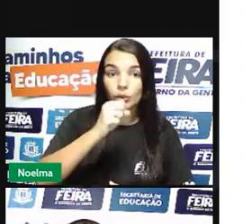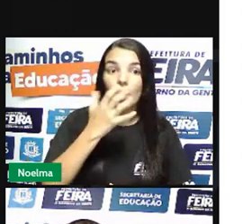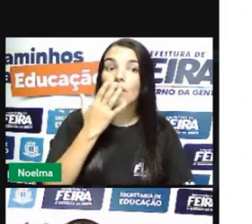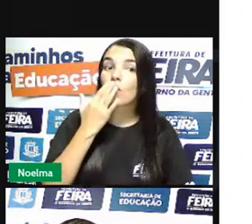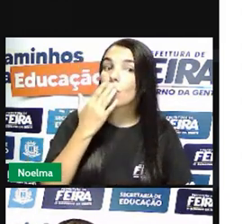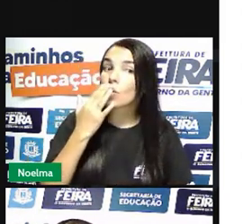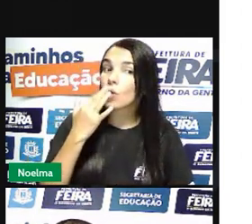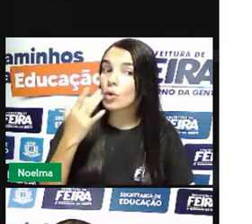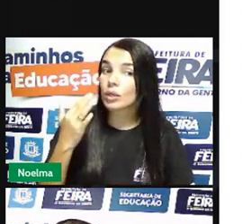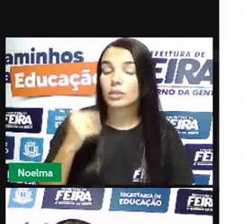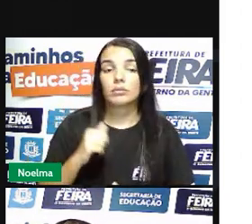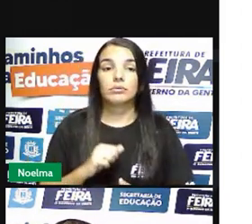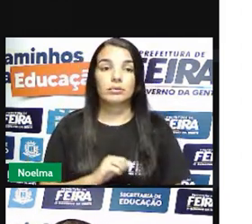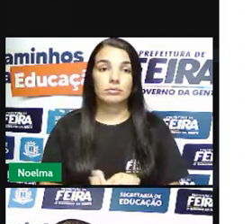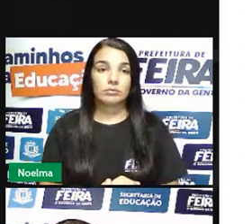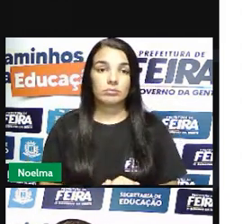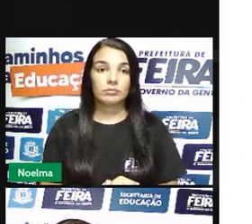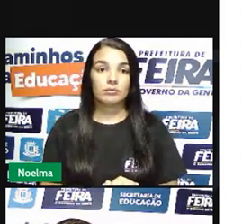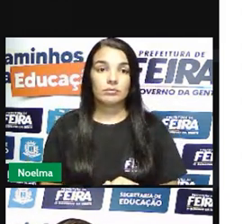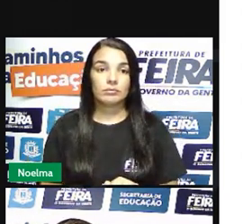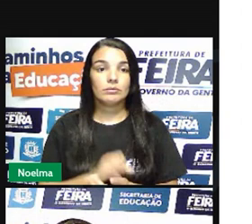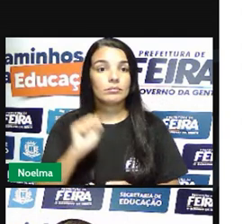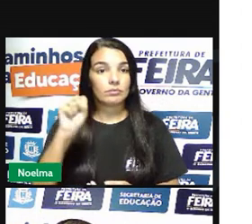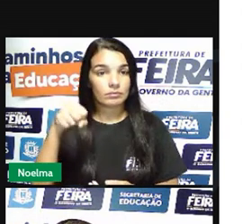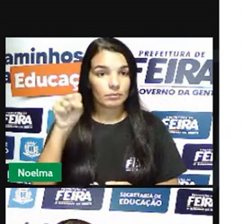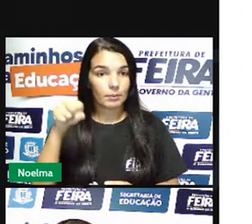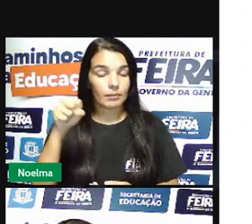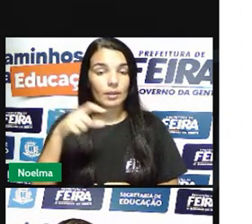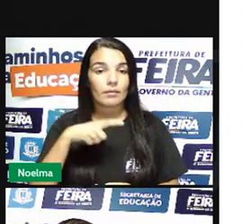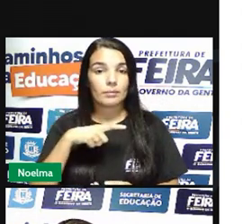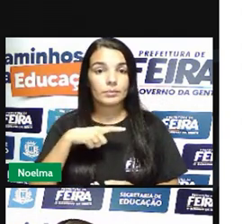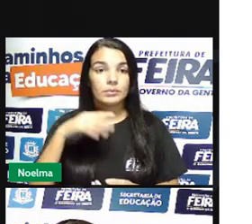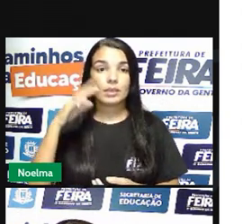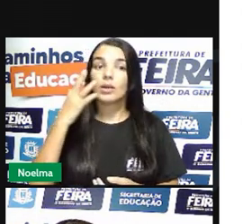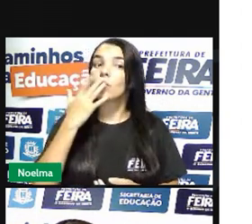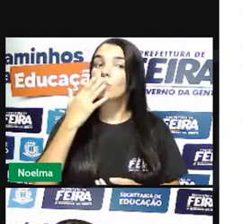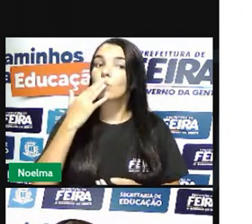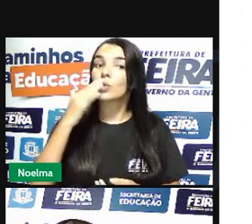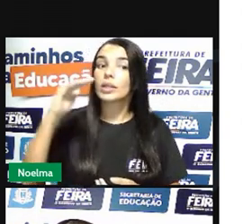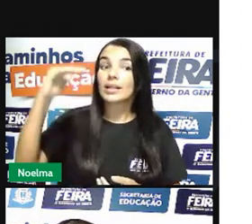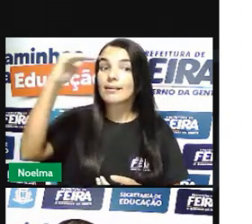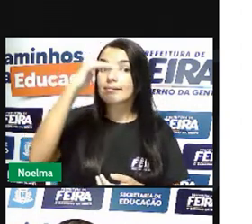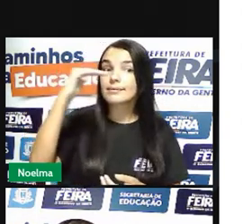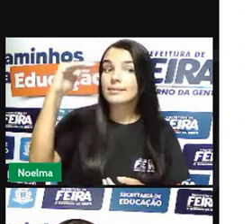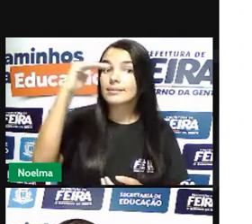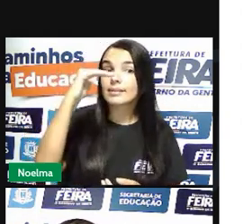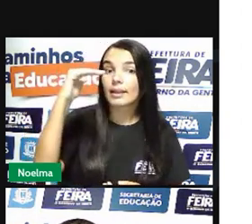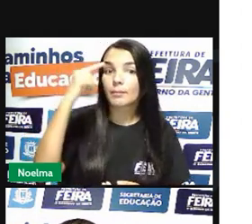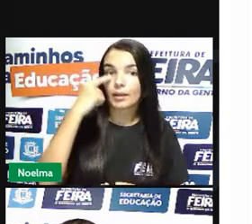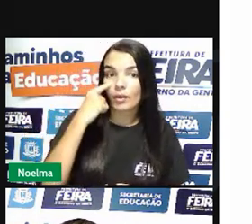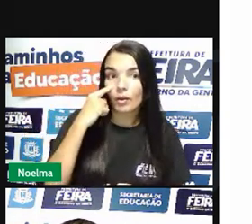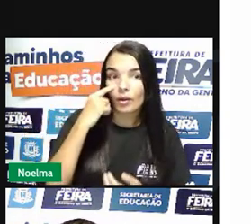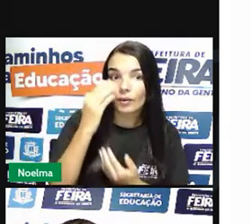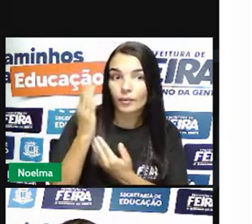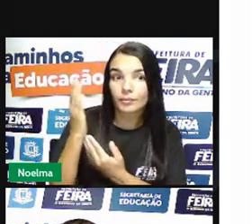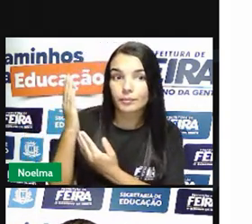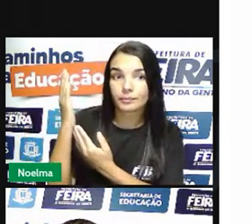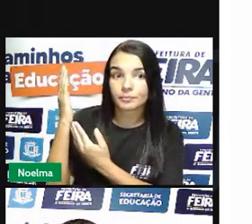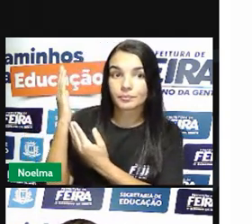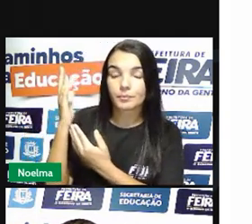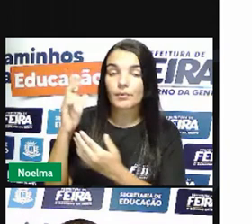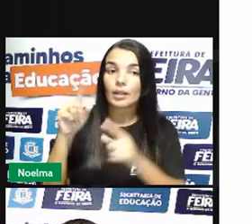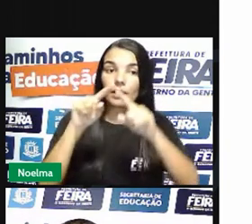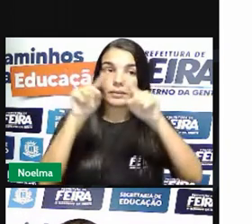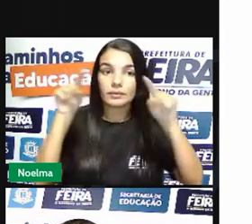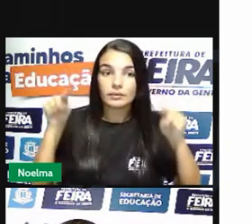parte colorida e é a parte que a gente vai colocar aqui no numerador né tal qual a gente tem aí uma figura e